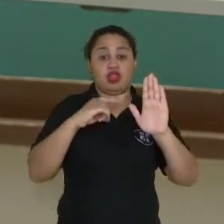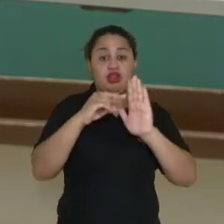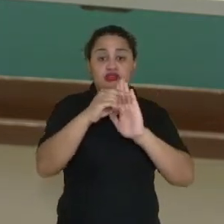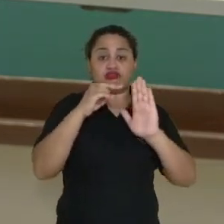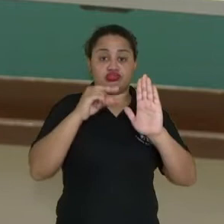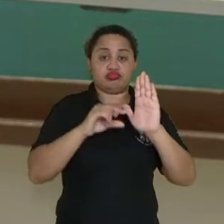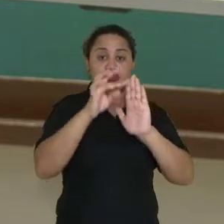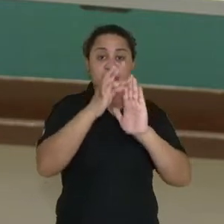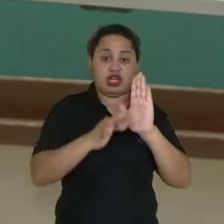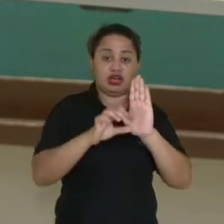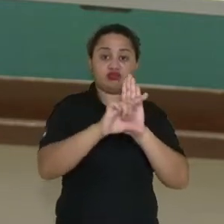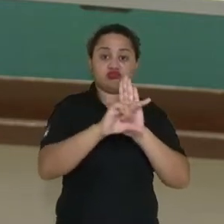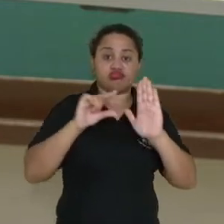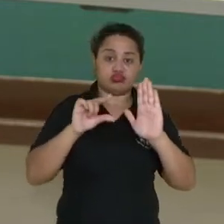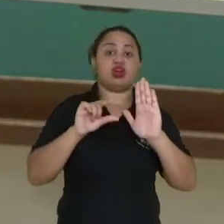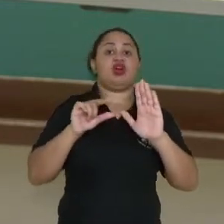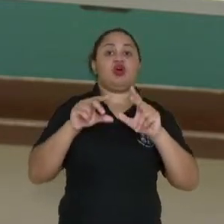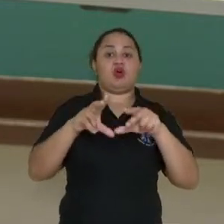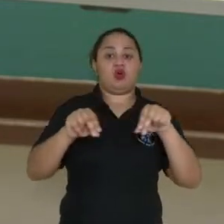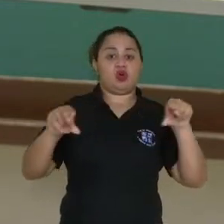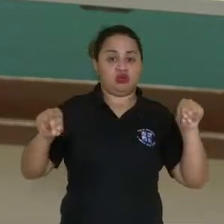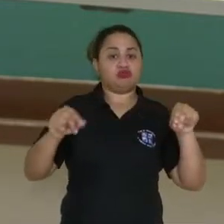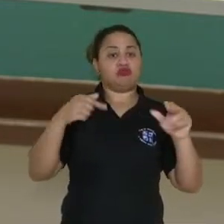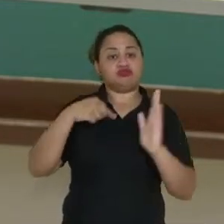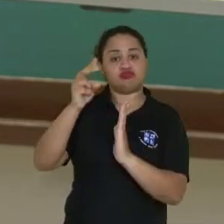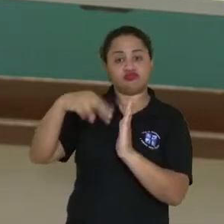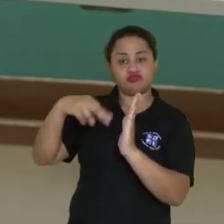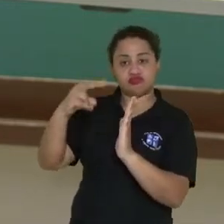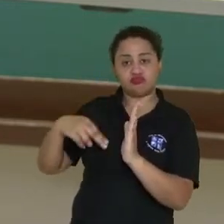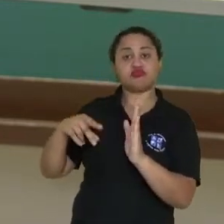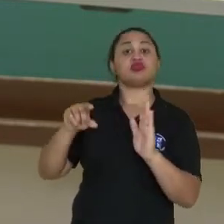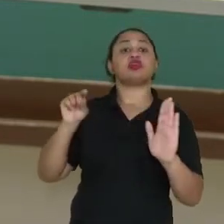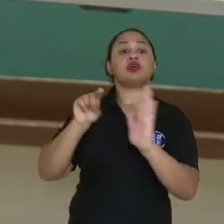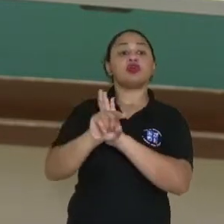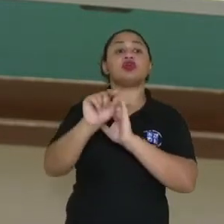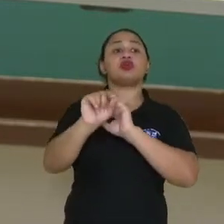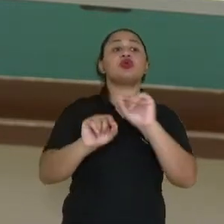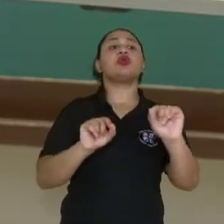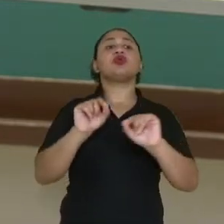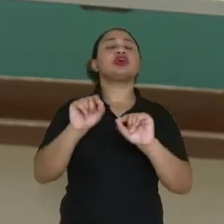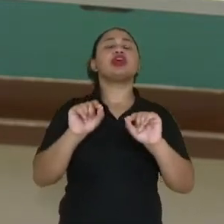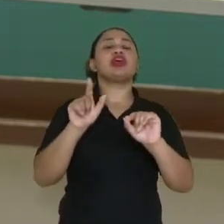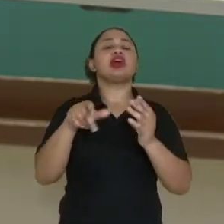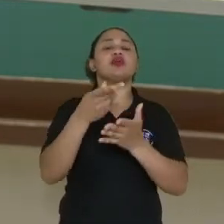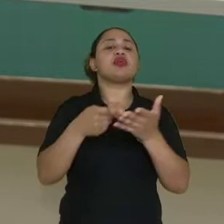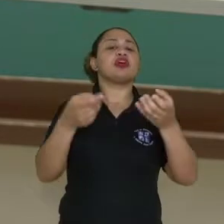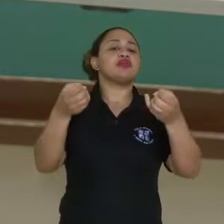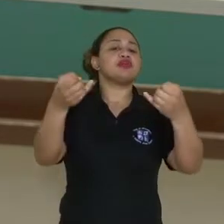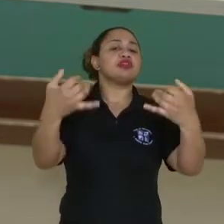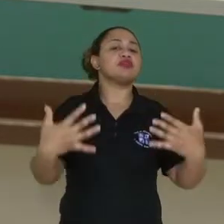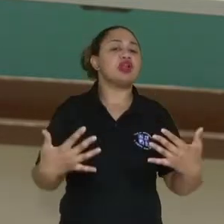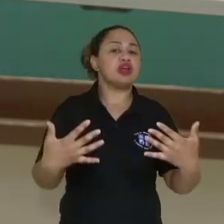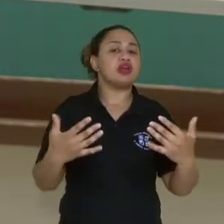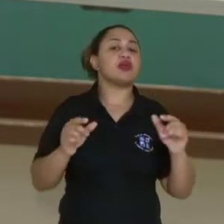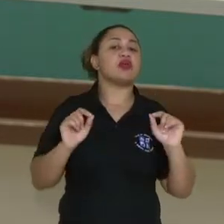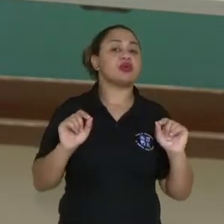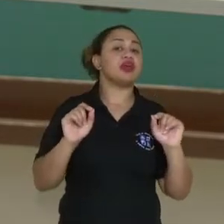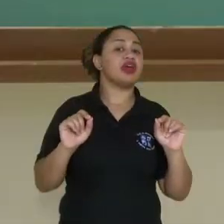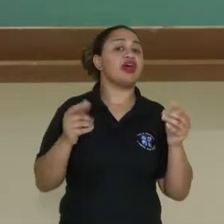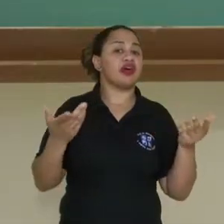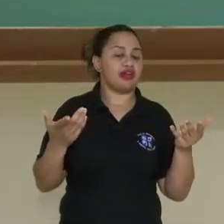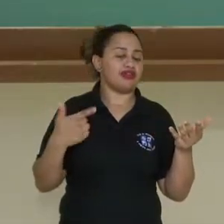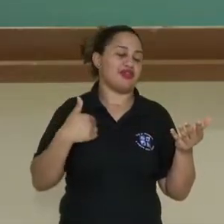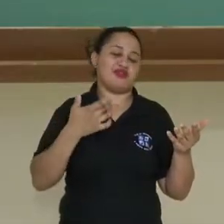temos aqui o fragmento, né, do cordel que acabamos de ler. E a pergunta é: de que trata esse poema de cordel? Explique. Então,